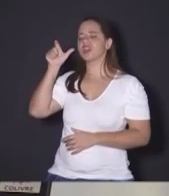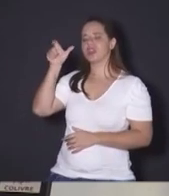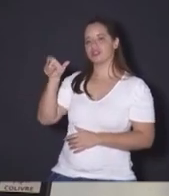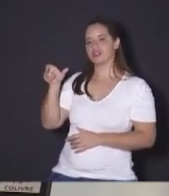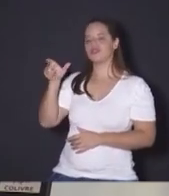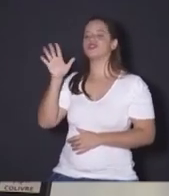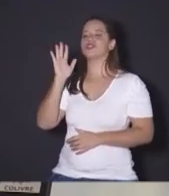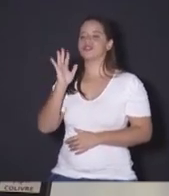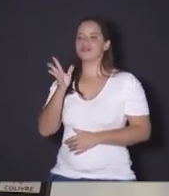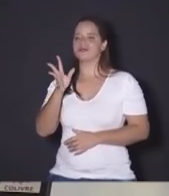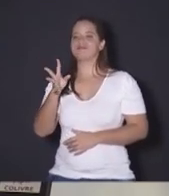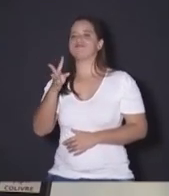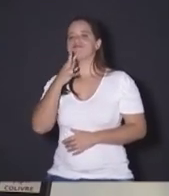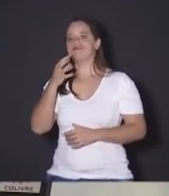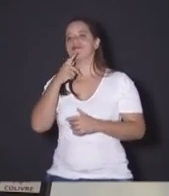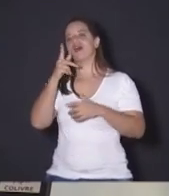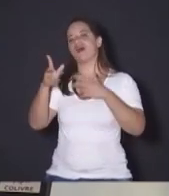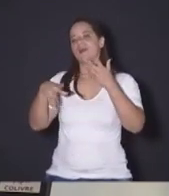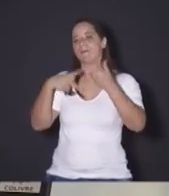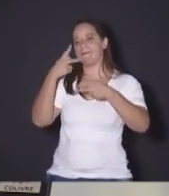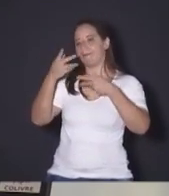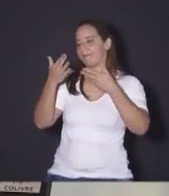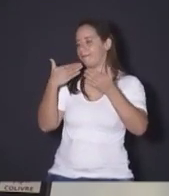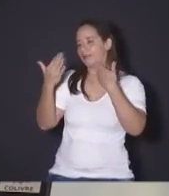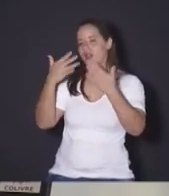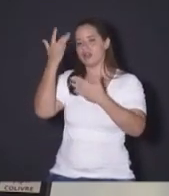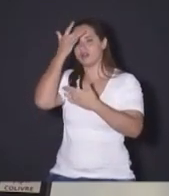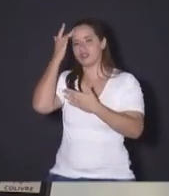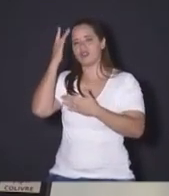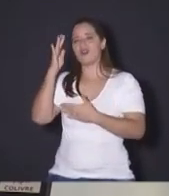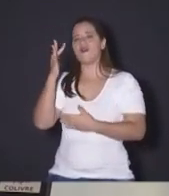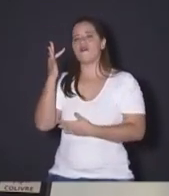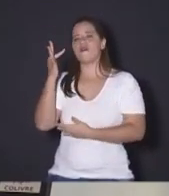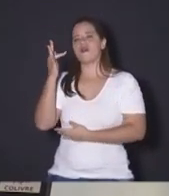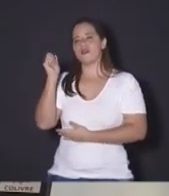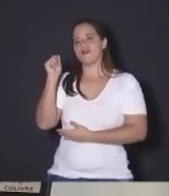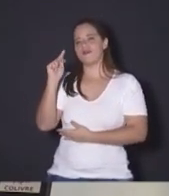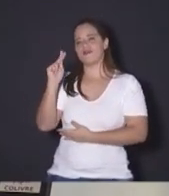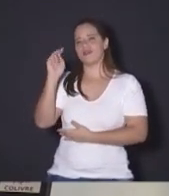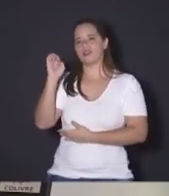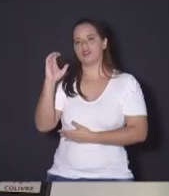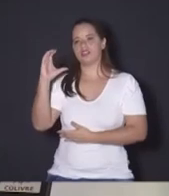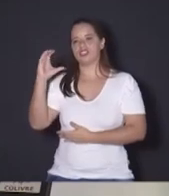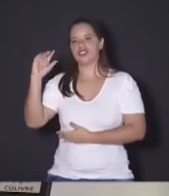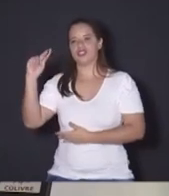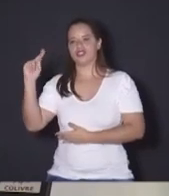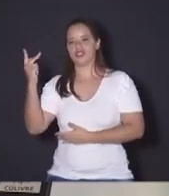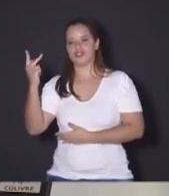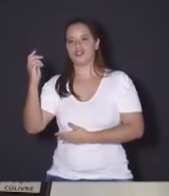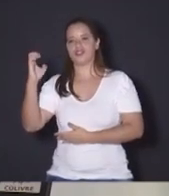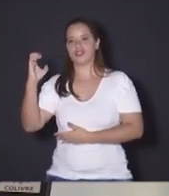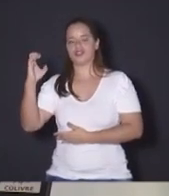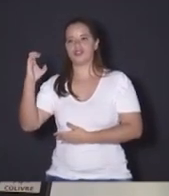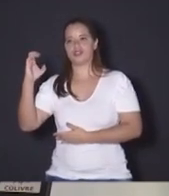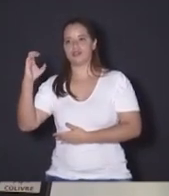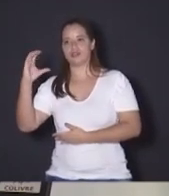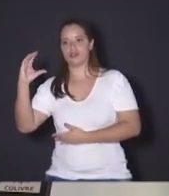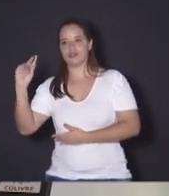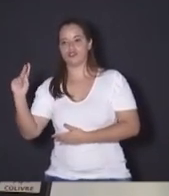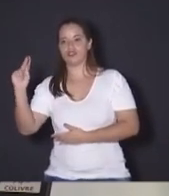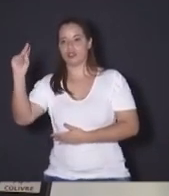sabe muito bem foi bastante popularizado mas facto cheque ainda não é muito popular em algo que ainda não é muito falado no brasil